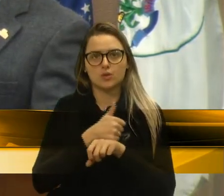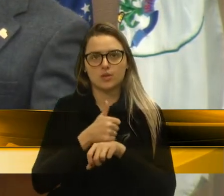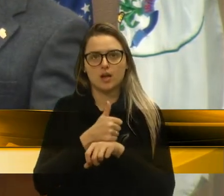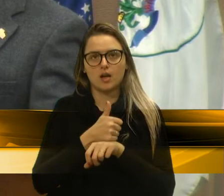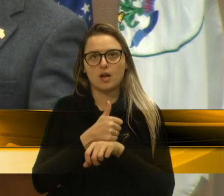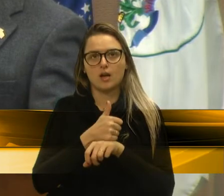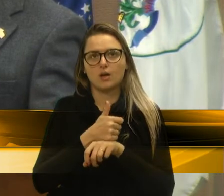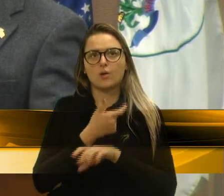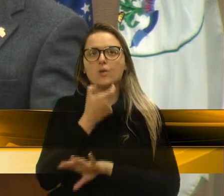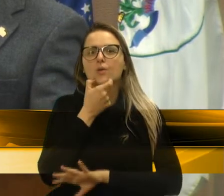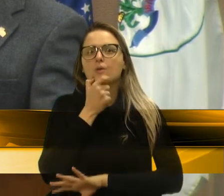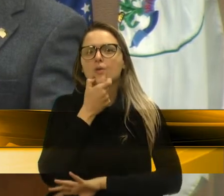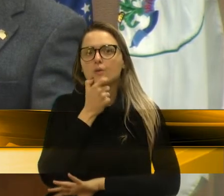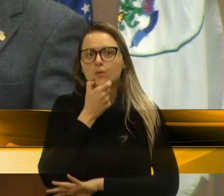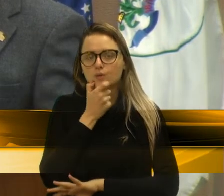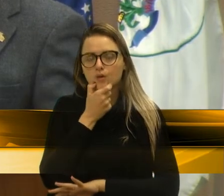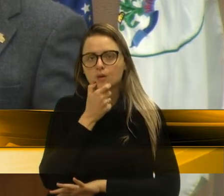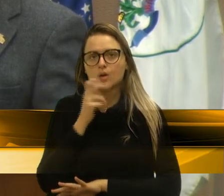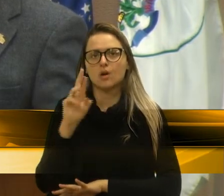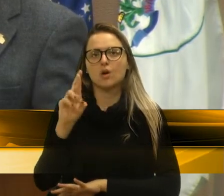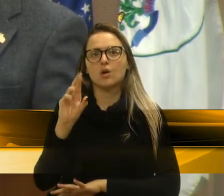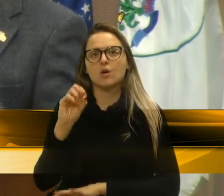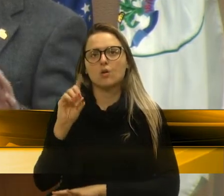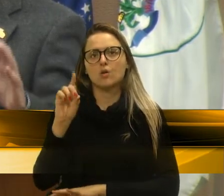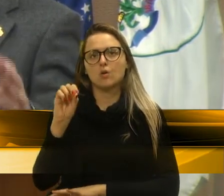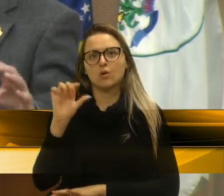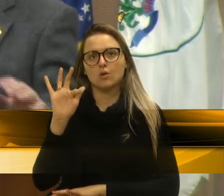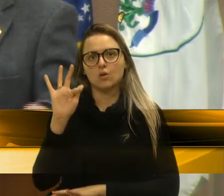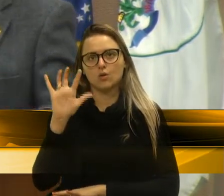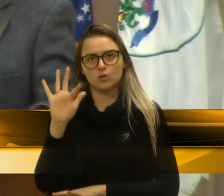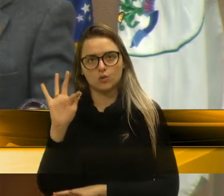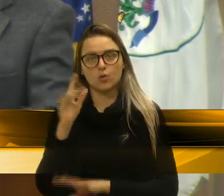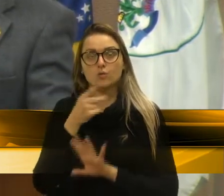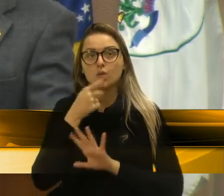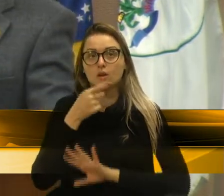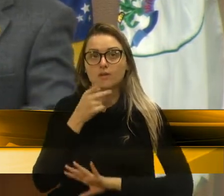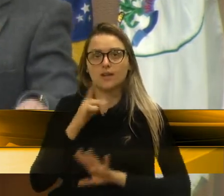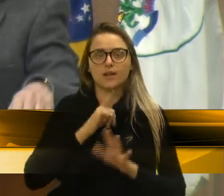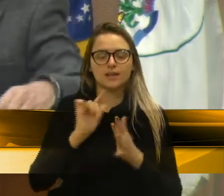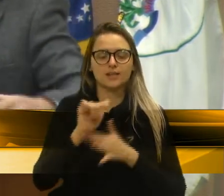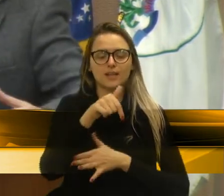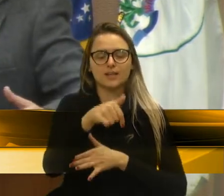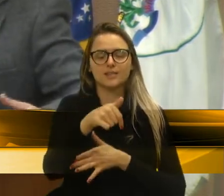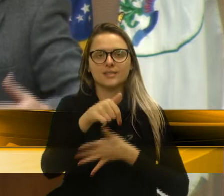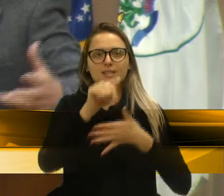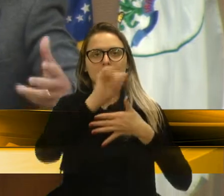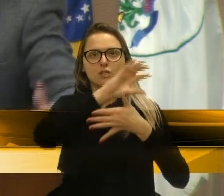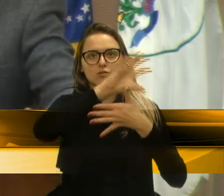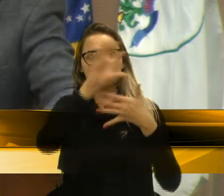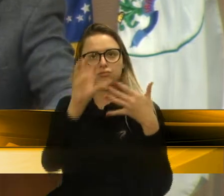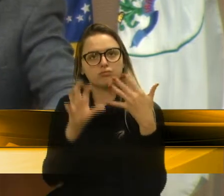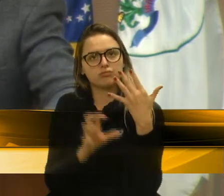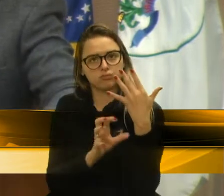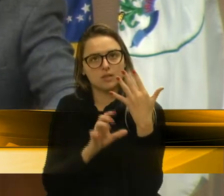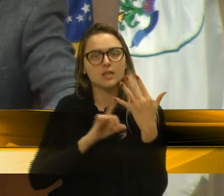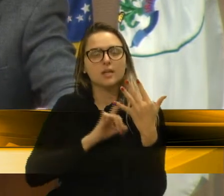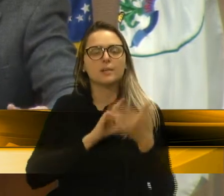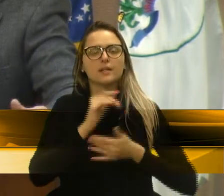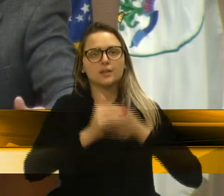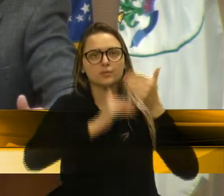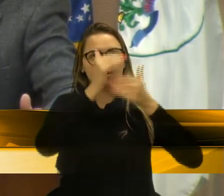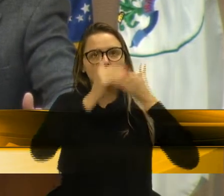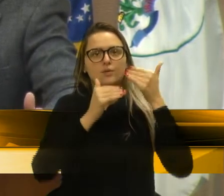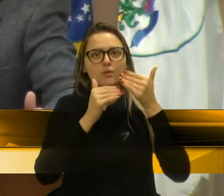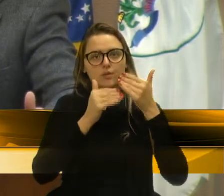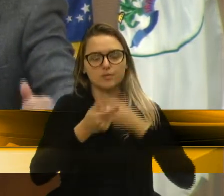o Tom Fleming, ele coloca que existem 7 pilares para uma sociedade ter o desenvolvimento de uma economia